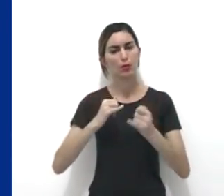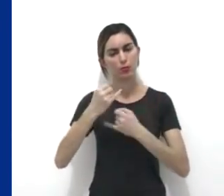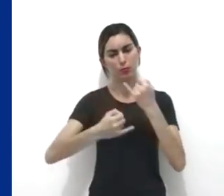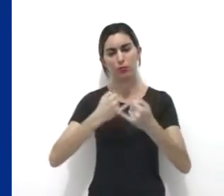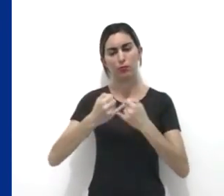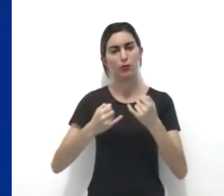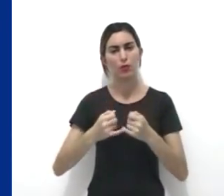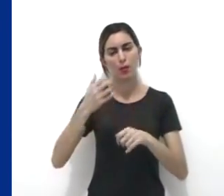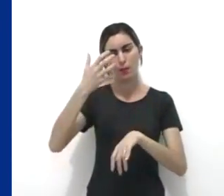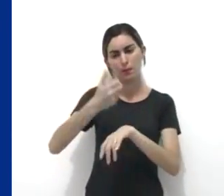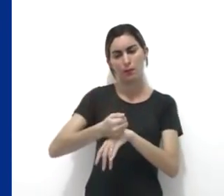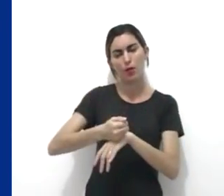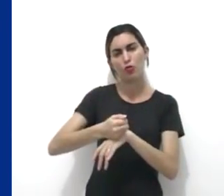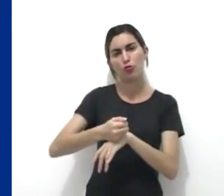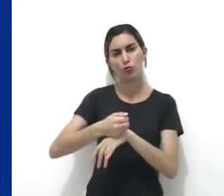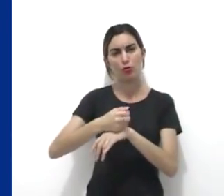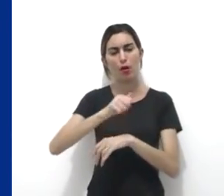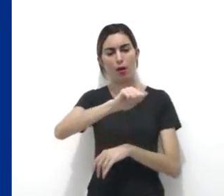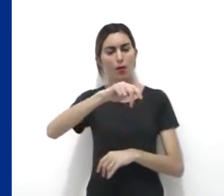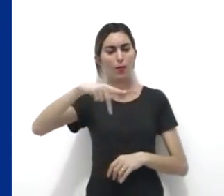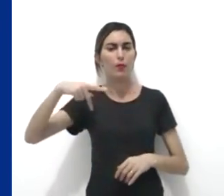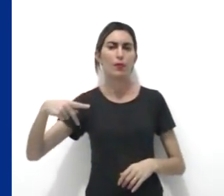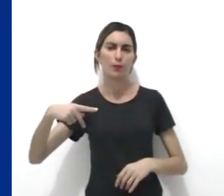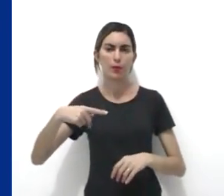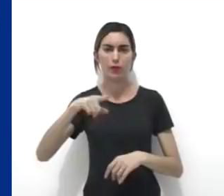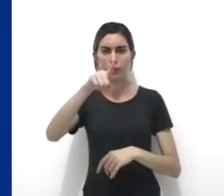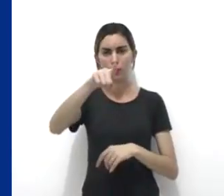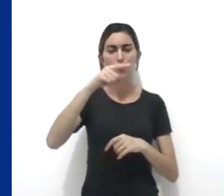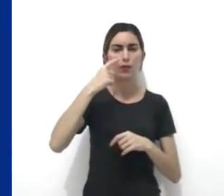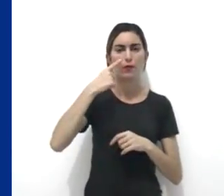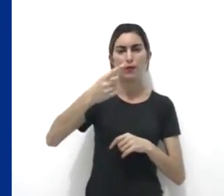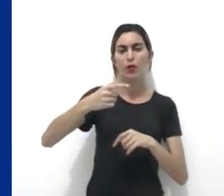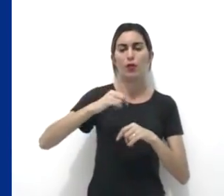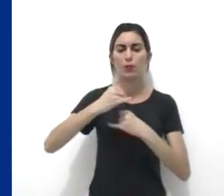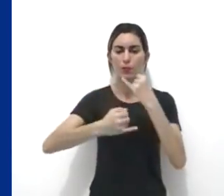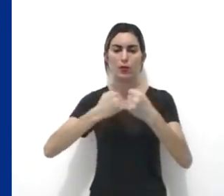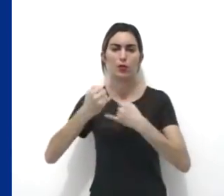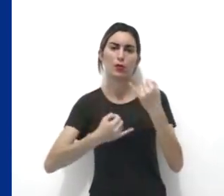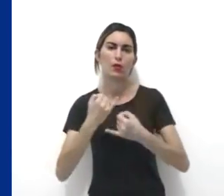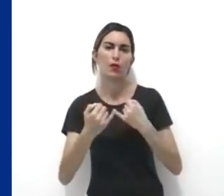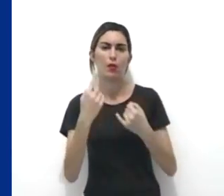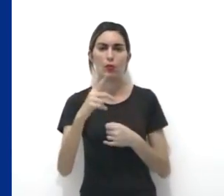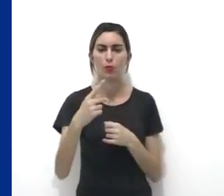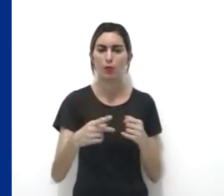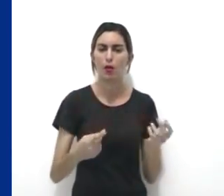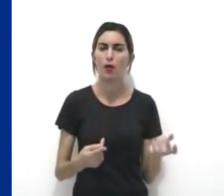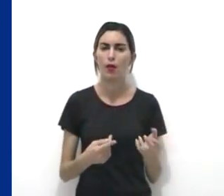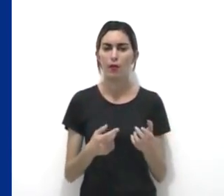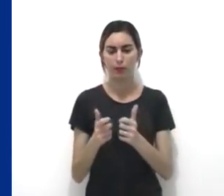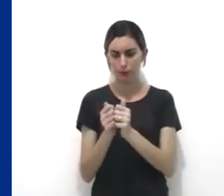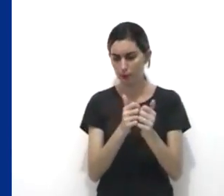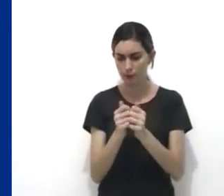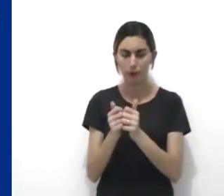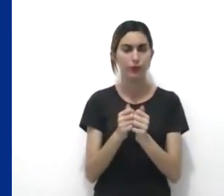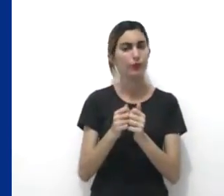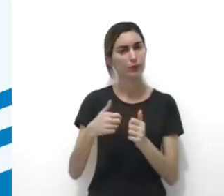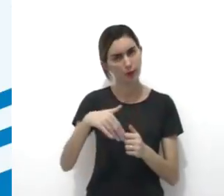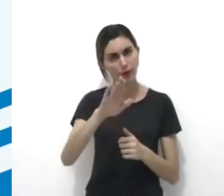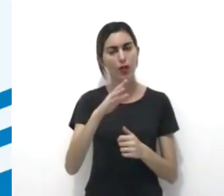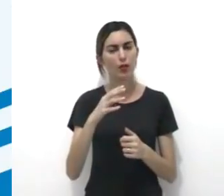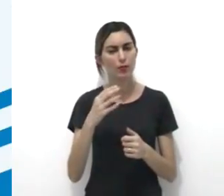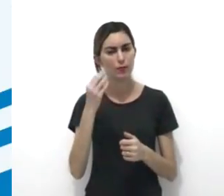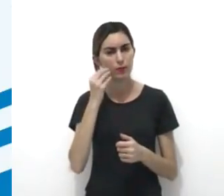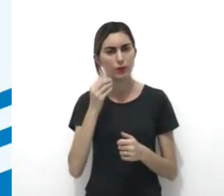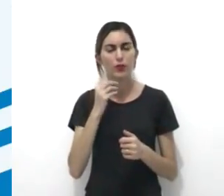pode jogar baixando o joguinho no aplicativo. Então, você pode jogar, brincar com ele de forma eletrônica.